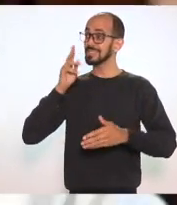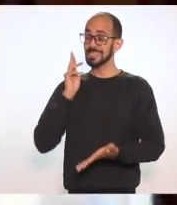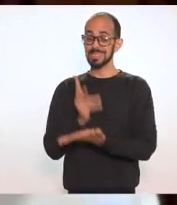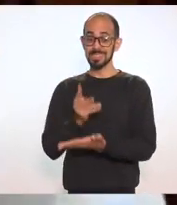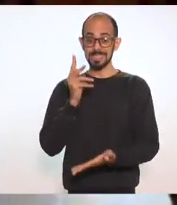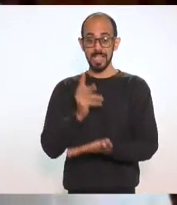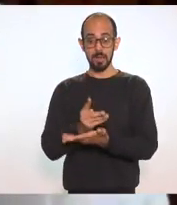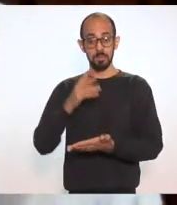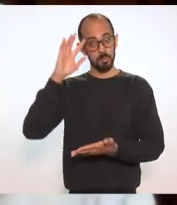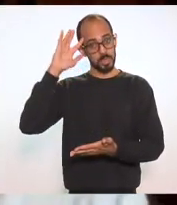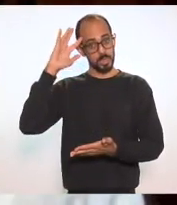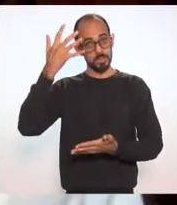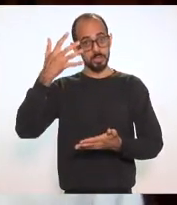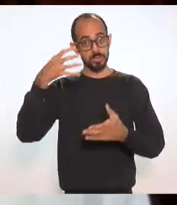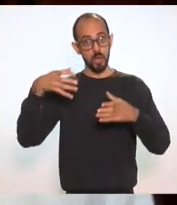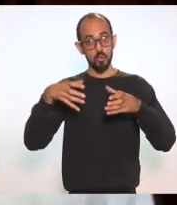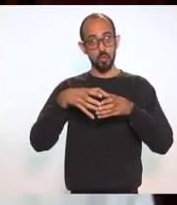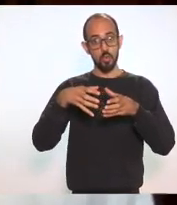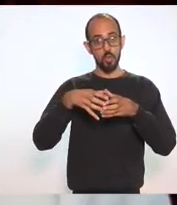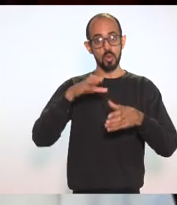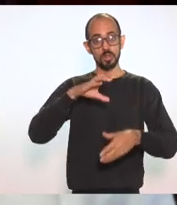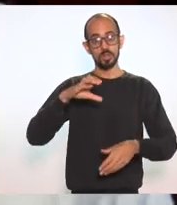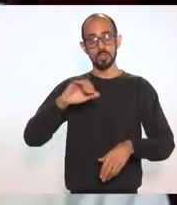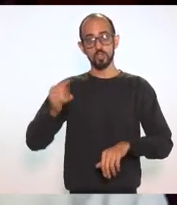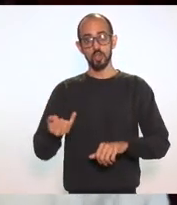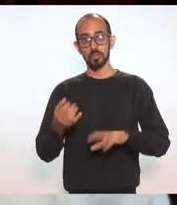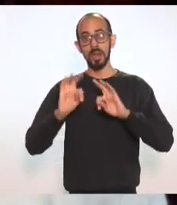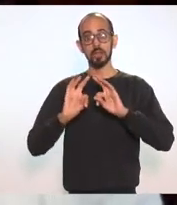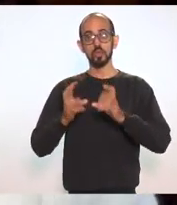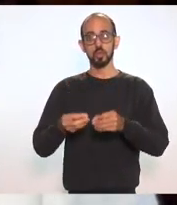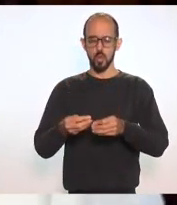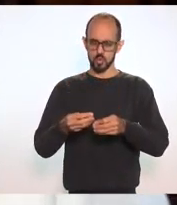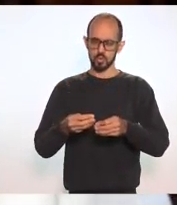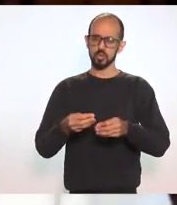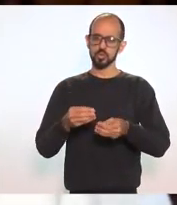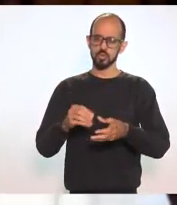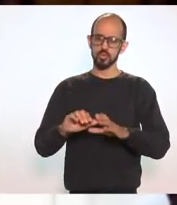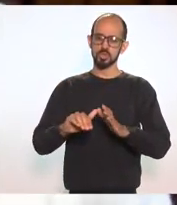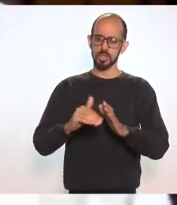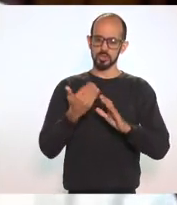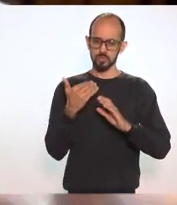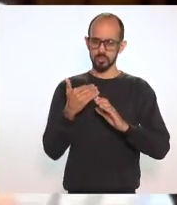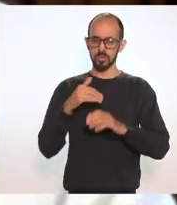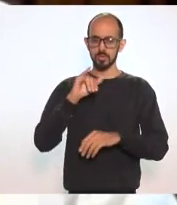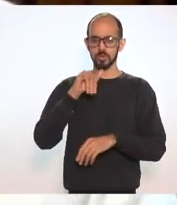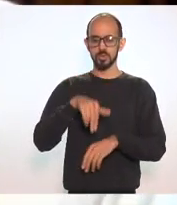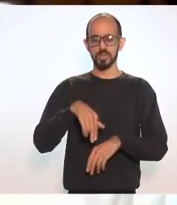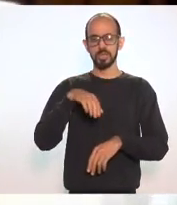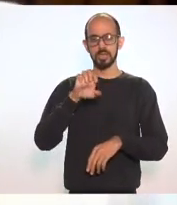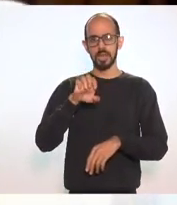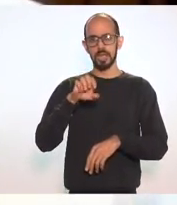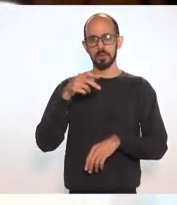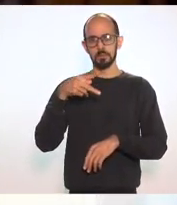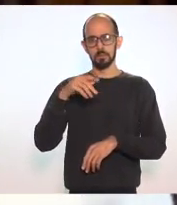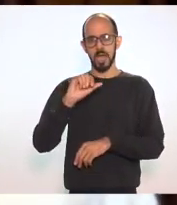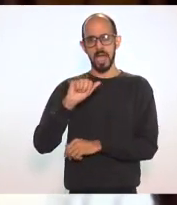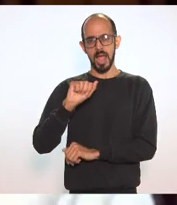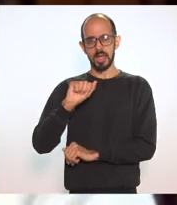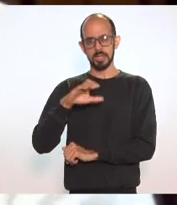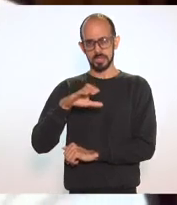os tombamentos de interesse histórico-cultural serem encaminhados para o INEPAC. Então, não foi